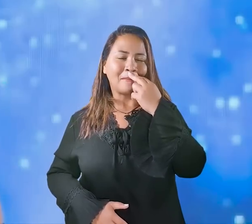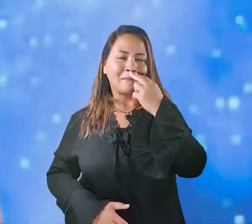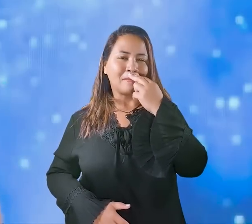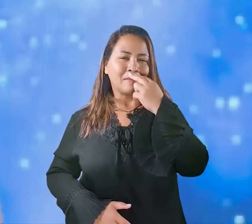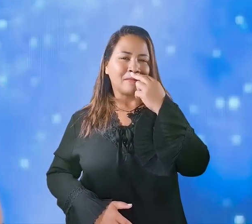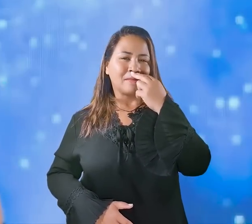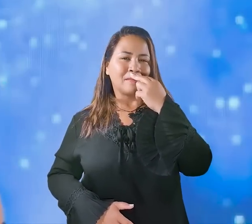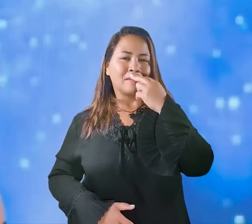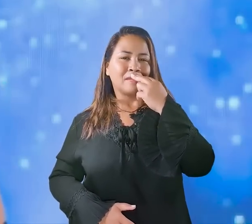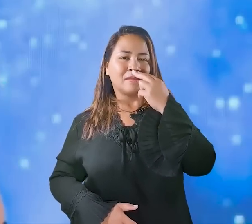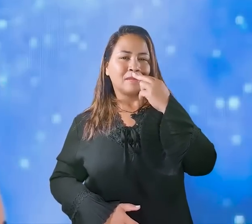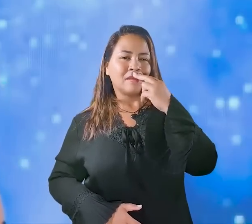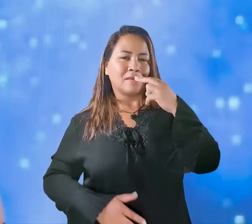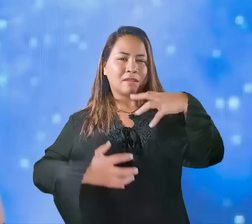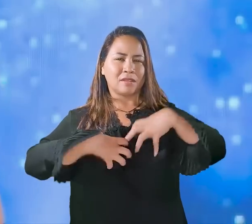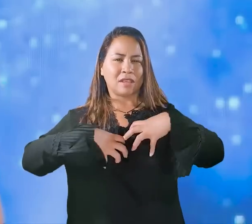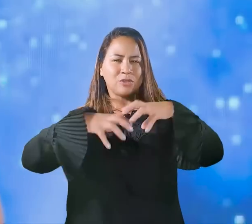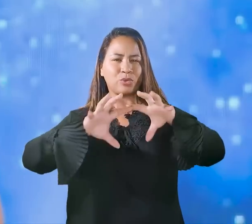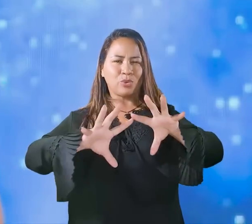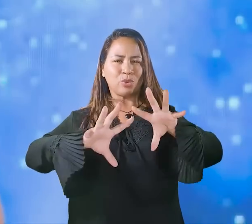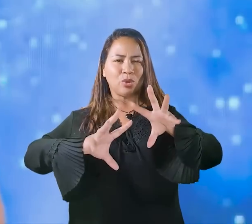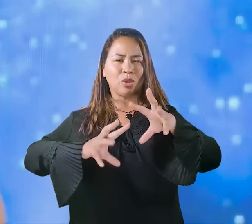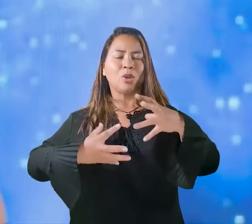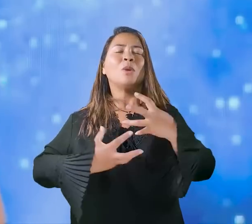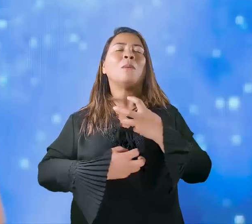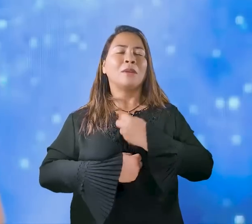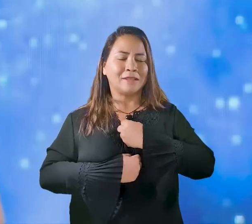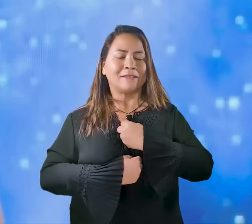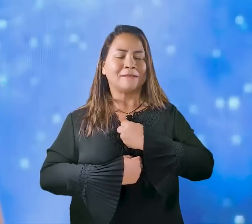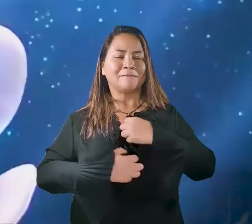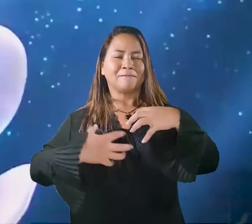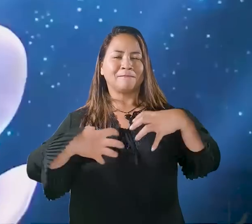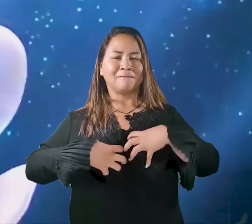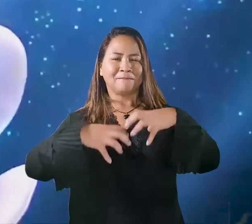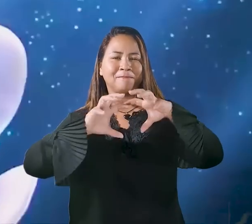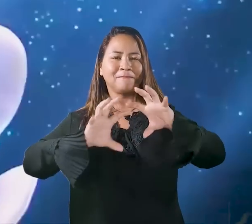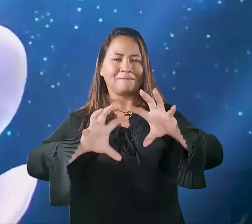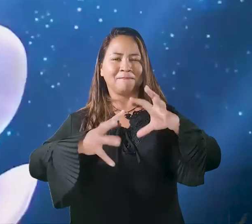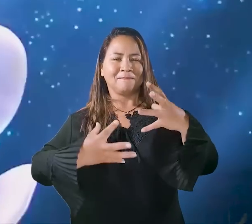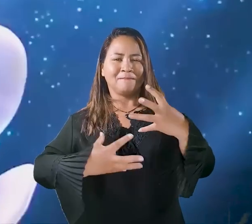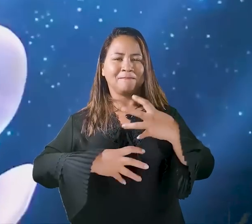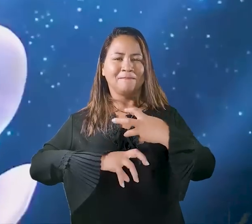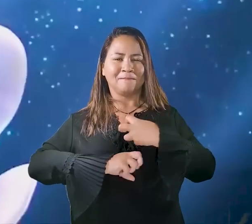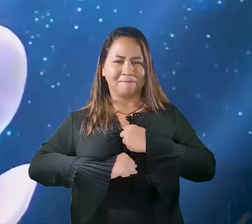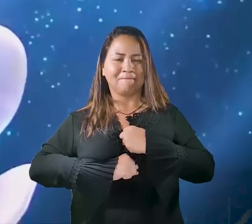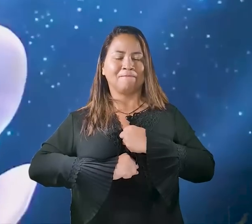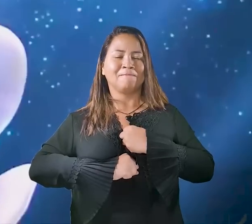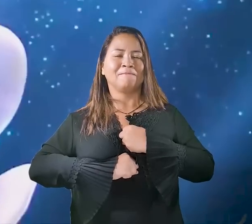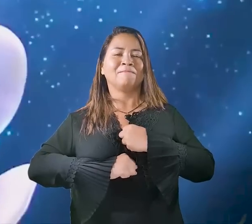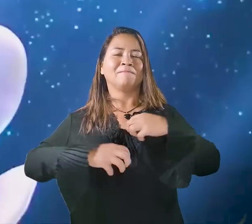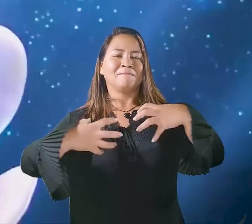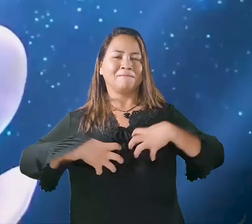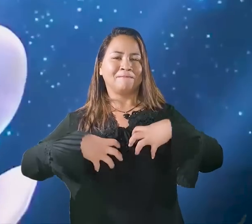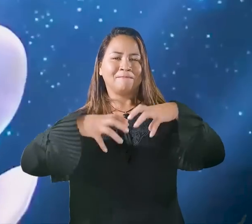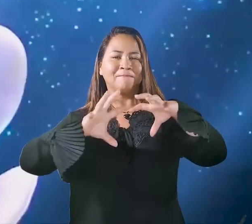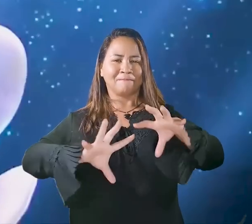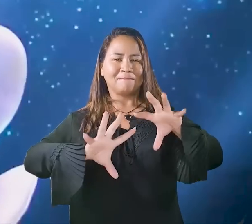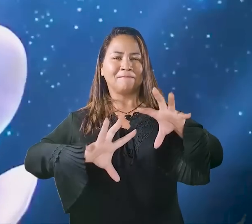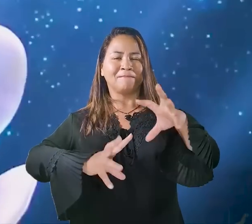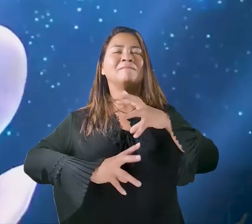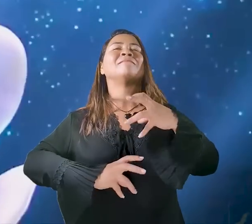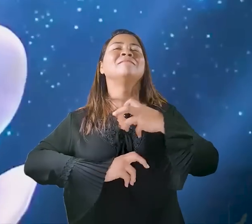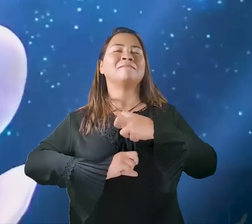eu me aceito, eu me aceito, eu me aceito, eu me aceito. E quando você diz eu me